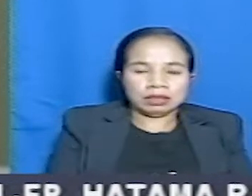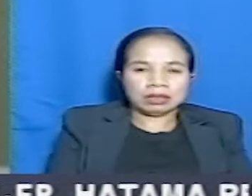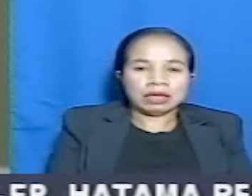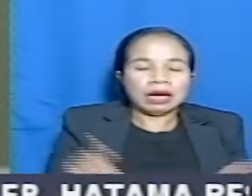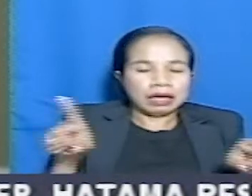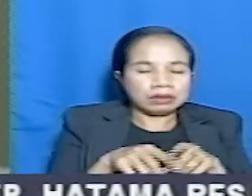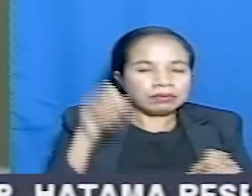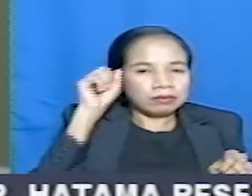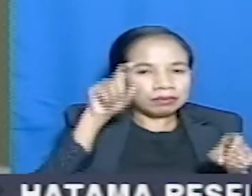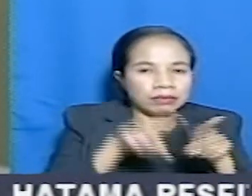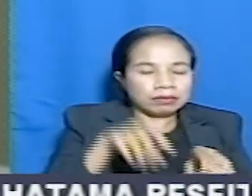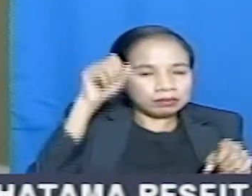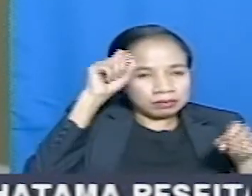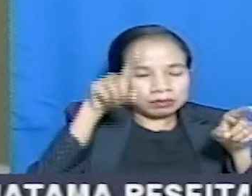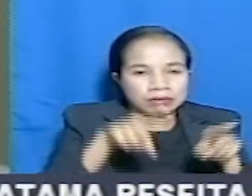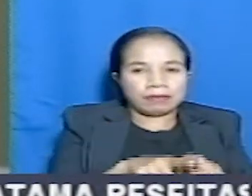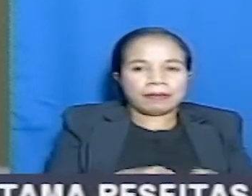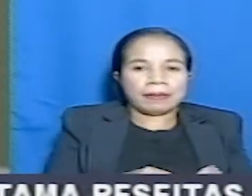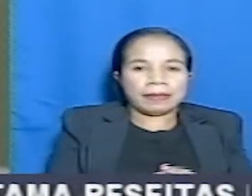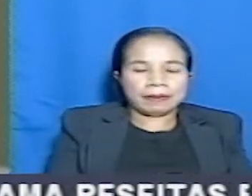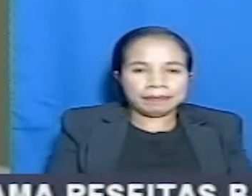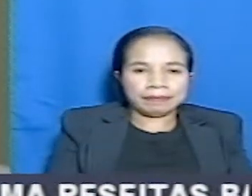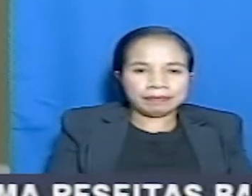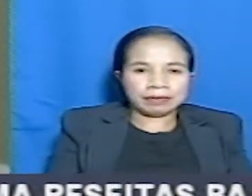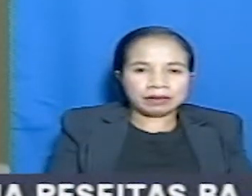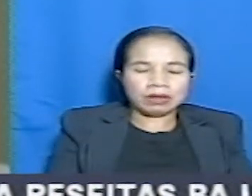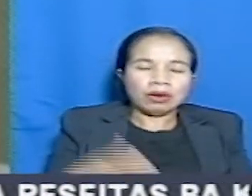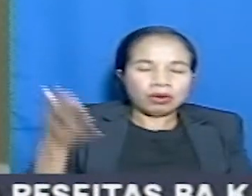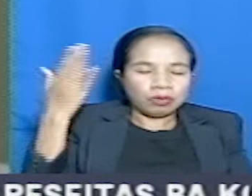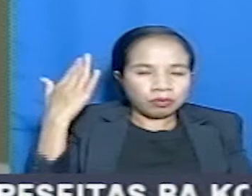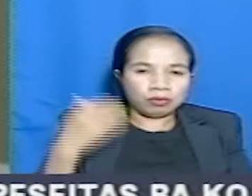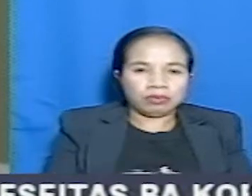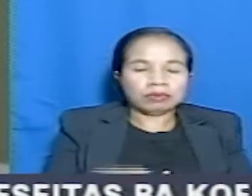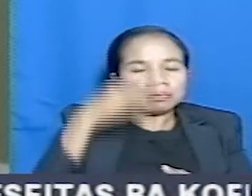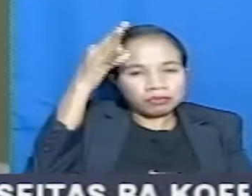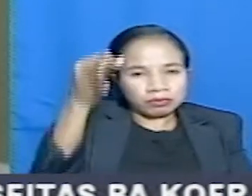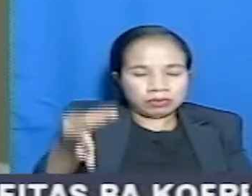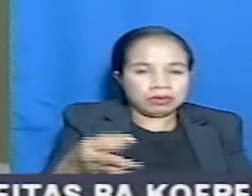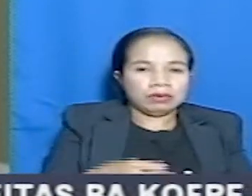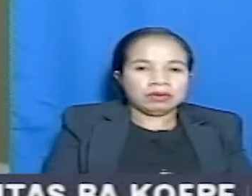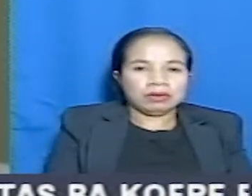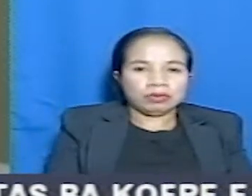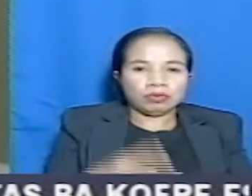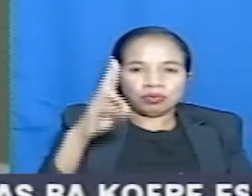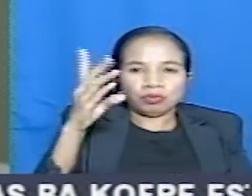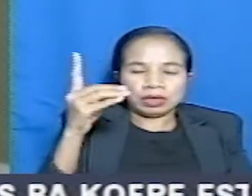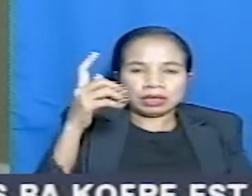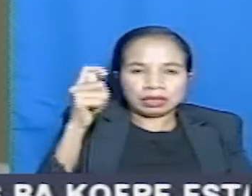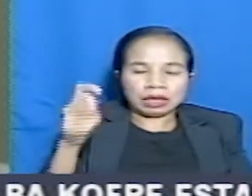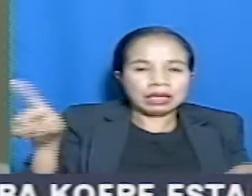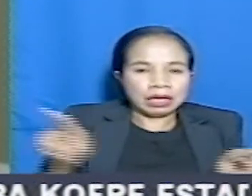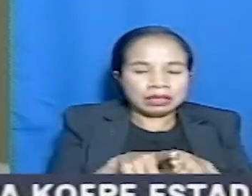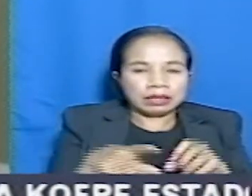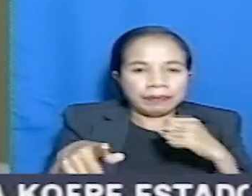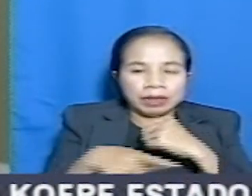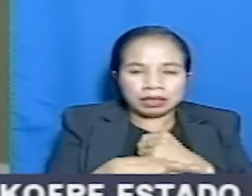yande. Saudações, juritistas. Honrar o passado, olhando o futuro. UDT nuda partido